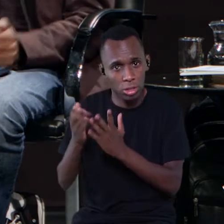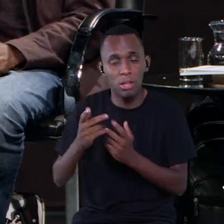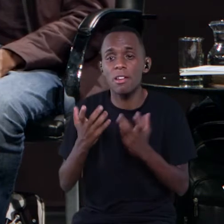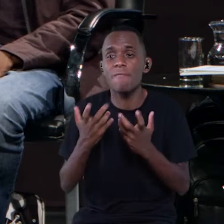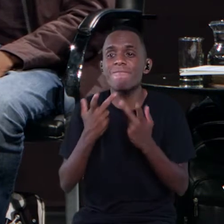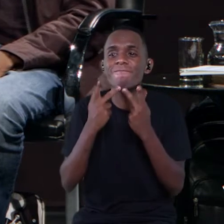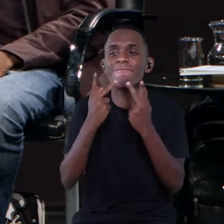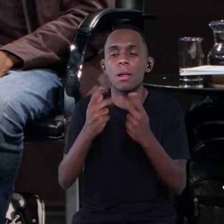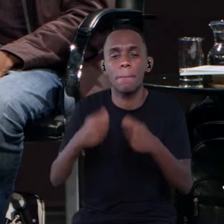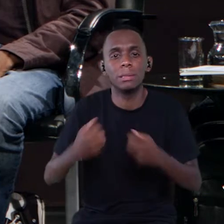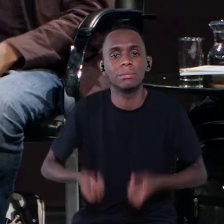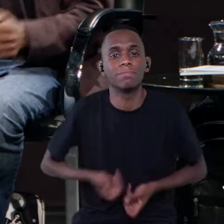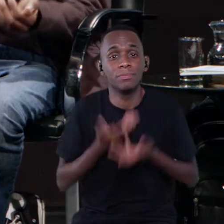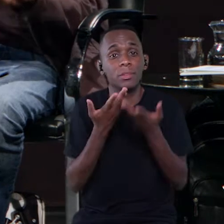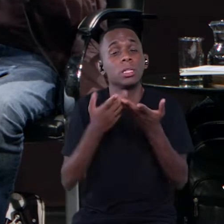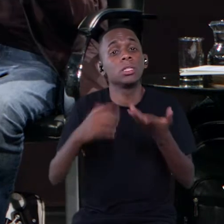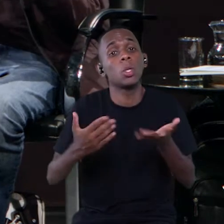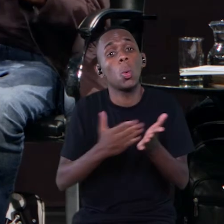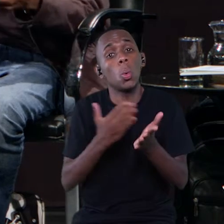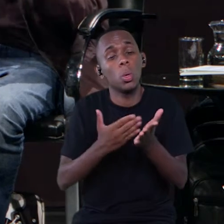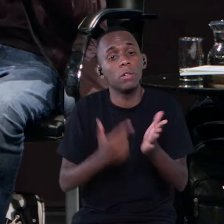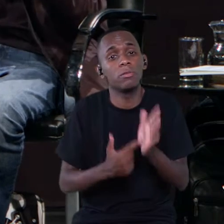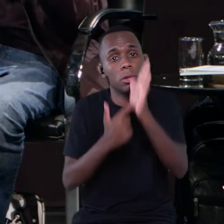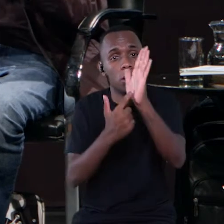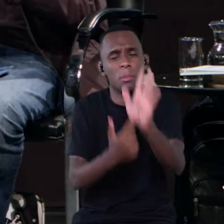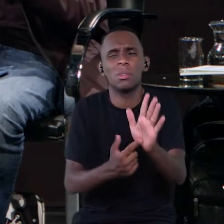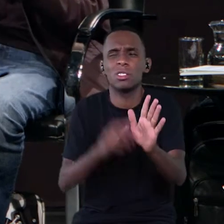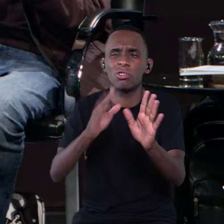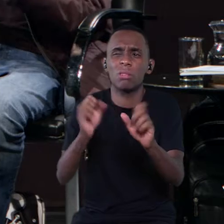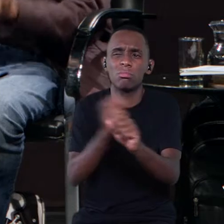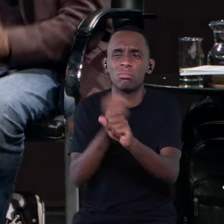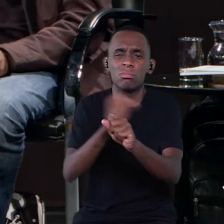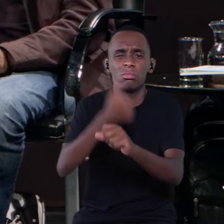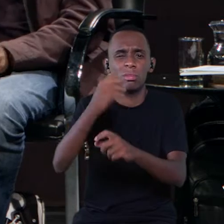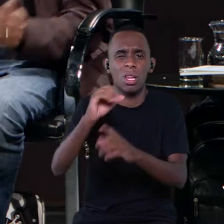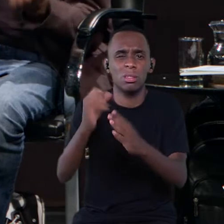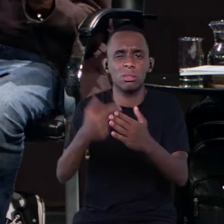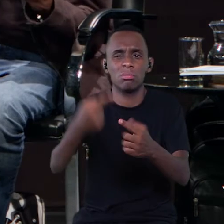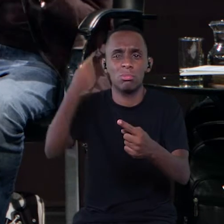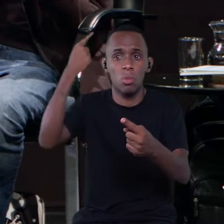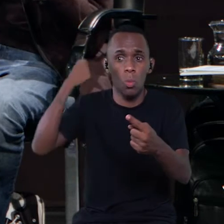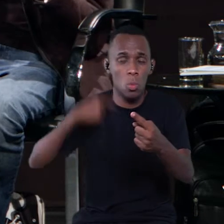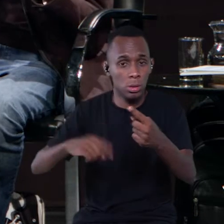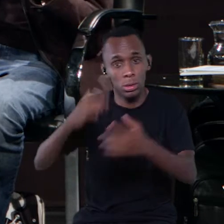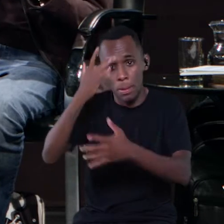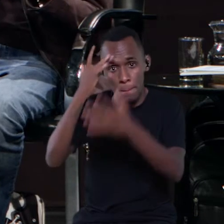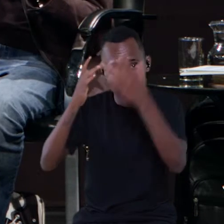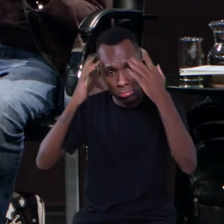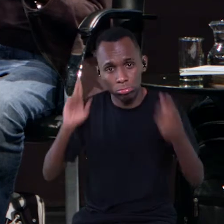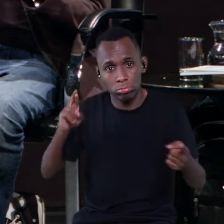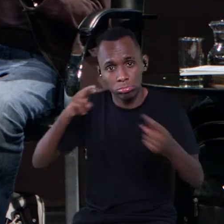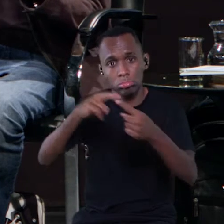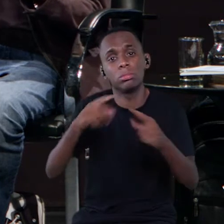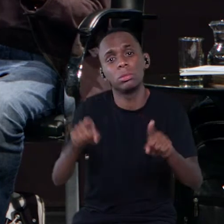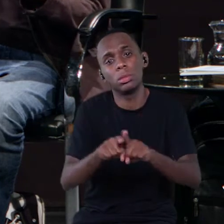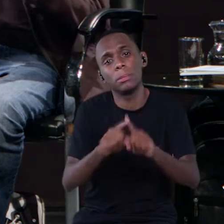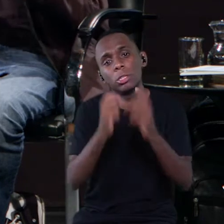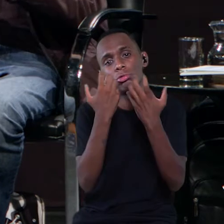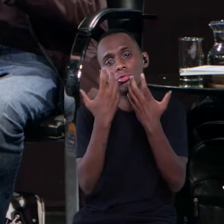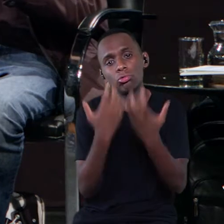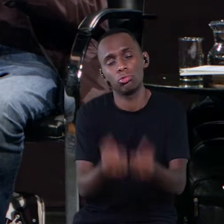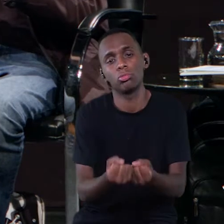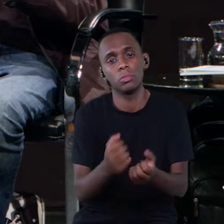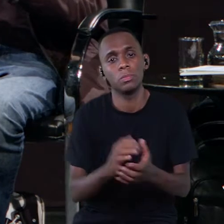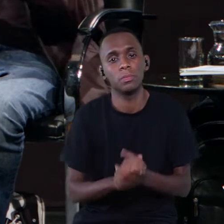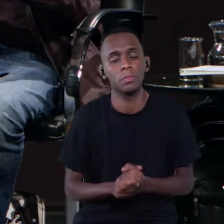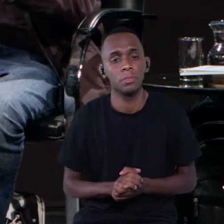quando os livros aparecem, na verdade, eles são frutos de trabalhos de já uma década ou mais atrás. É o caso dessa fase agora, em que eu